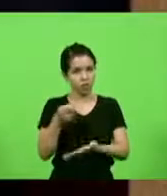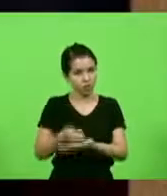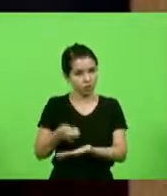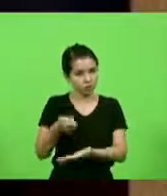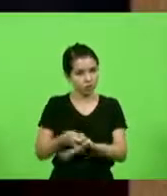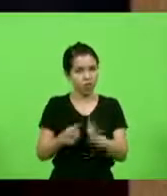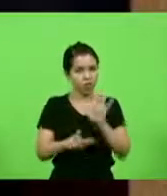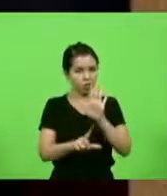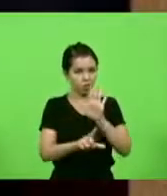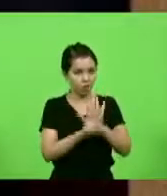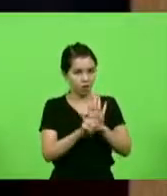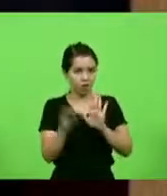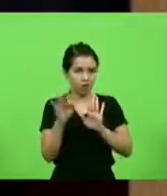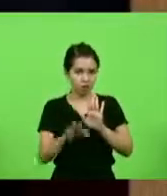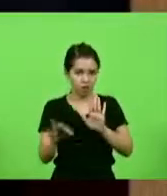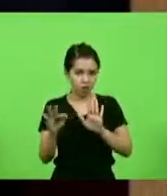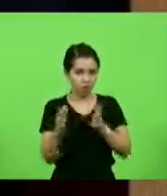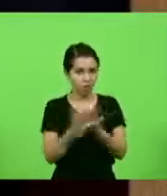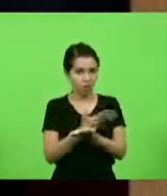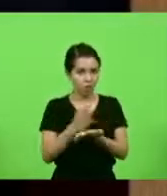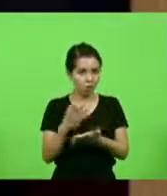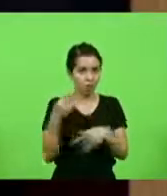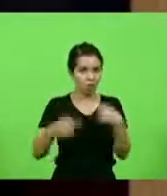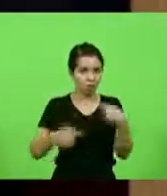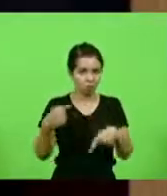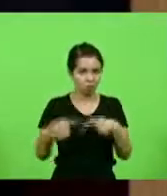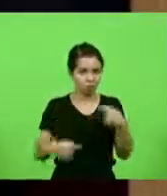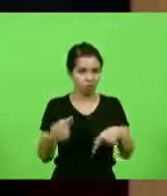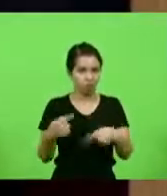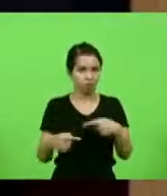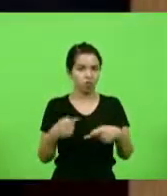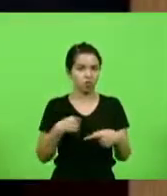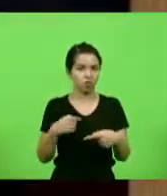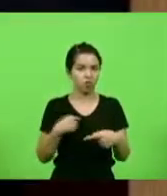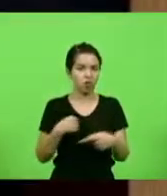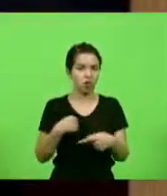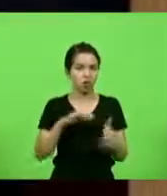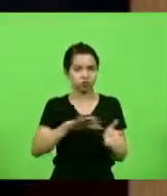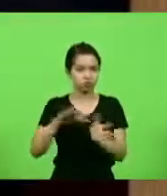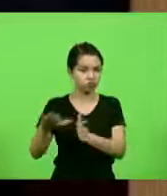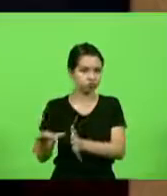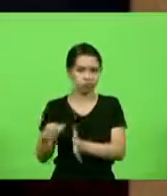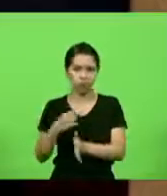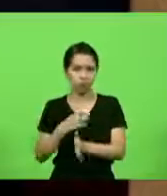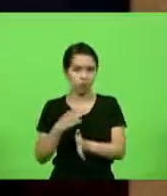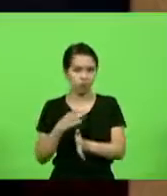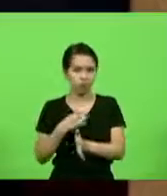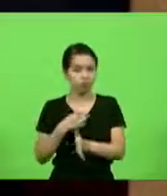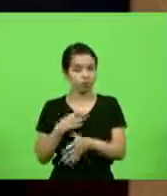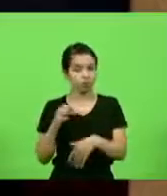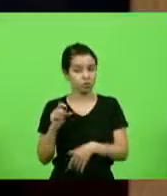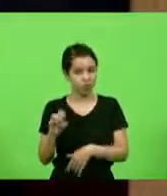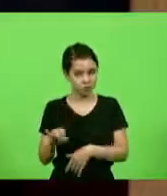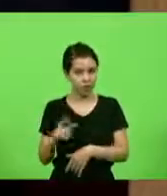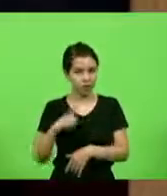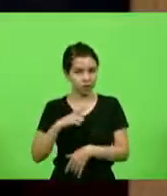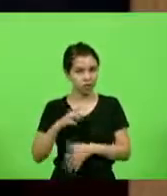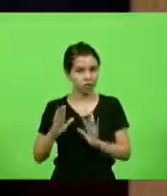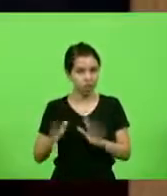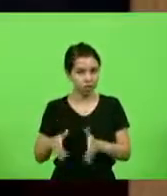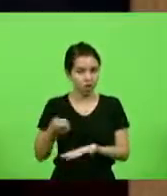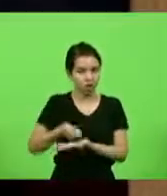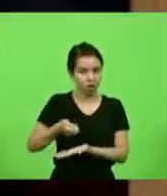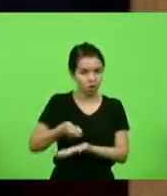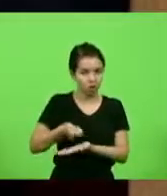de algumas políticas. Nós não temos como fugir dele. E, já que ele existe e é obrigatório, que se possa fazer a eleição dos membros,